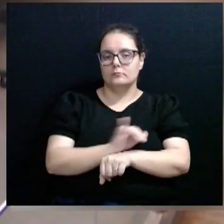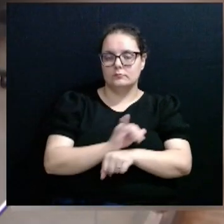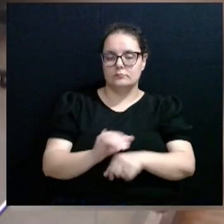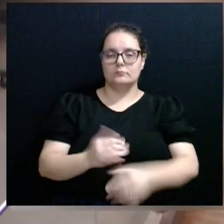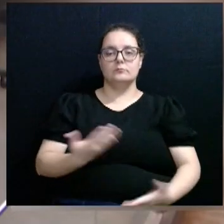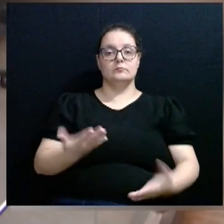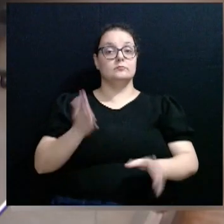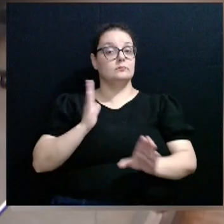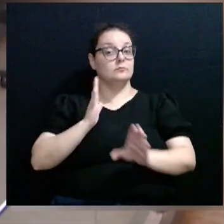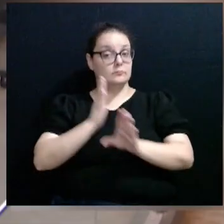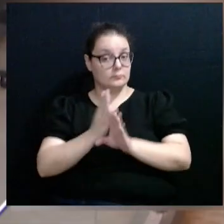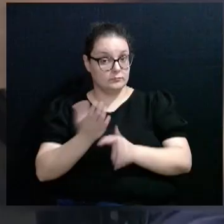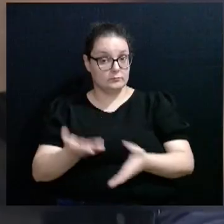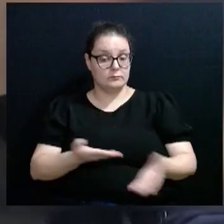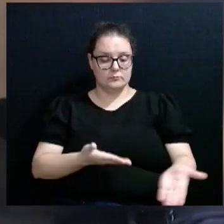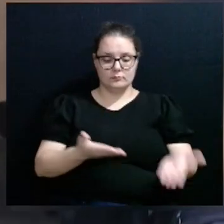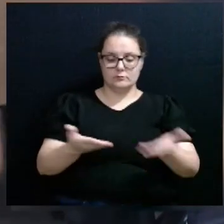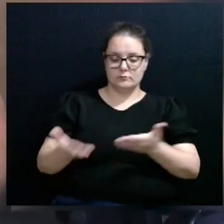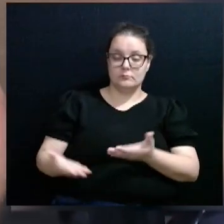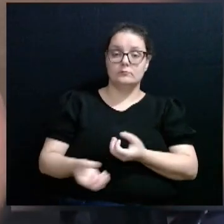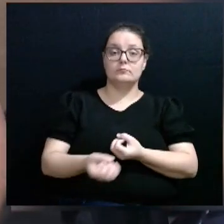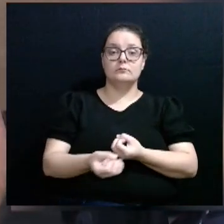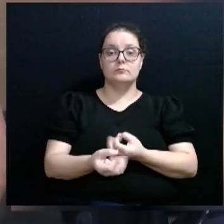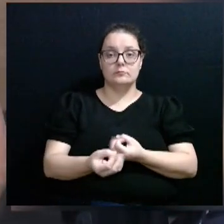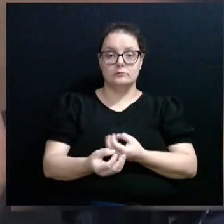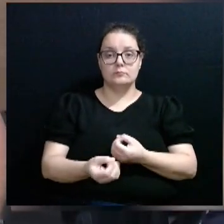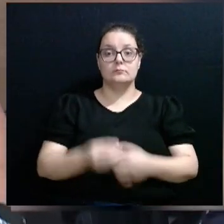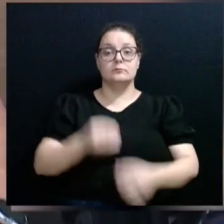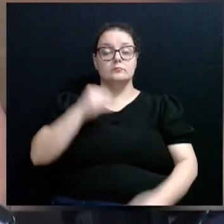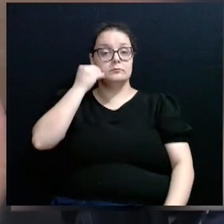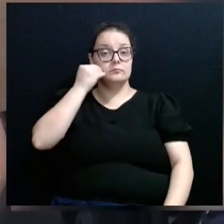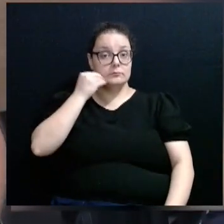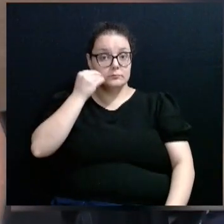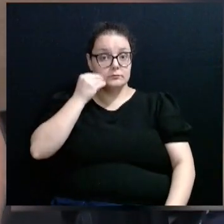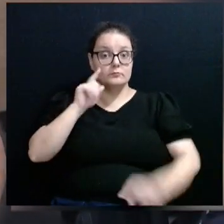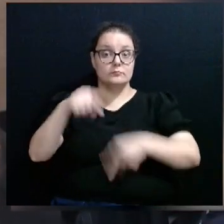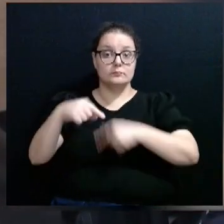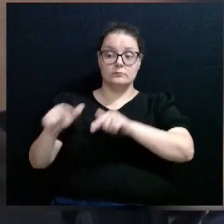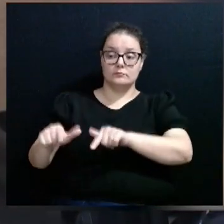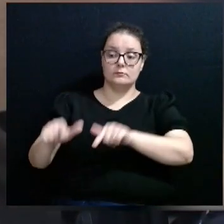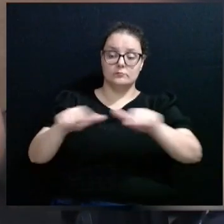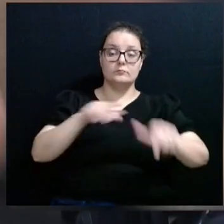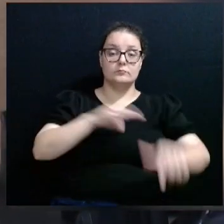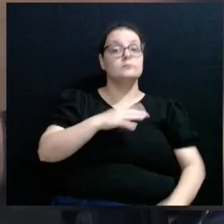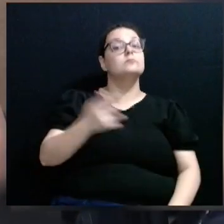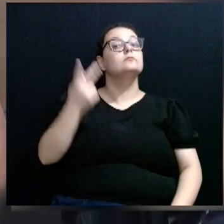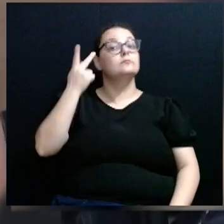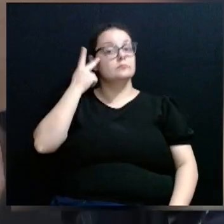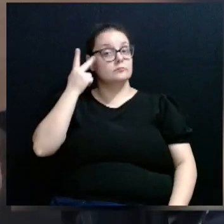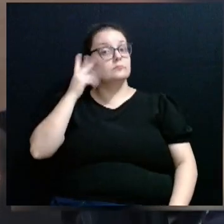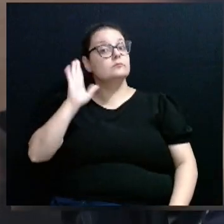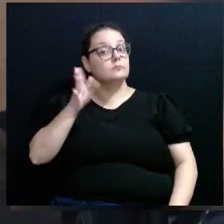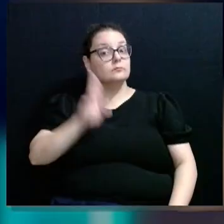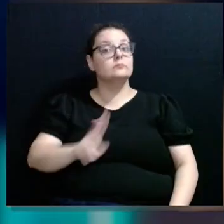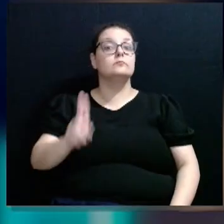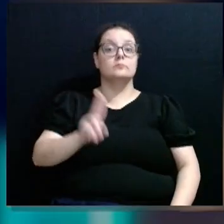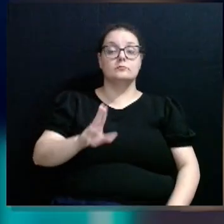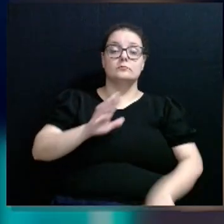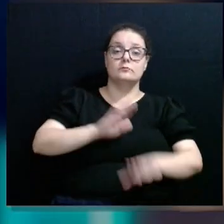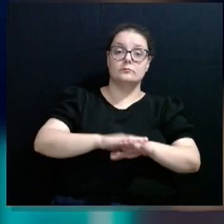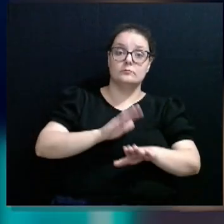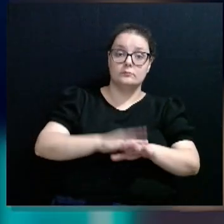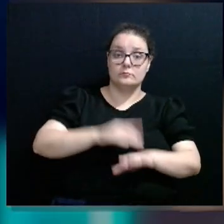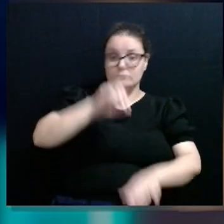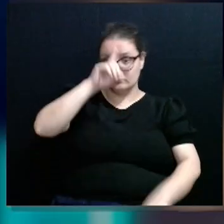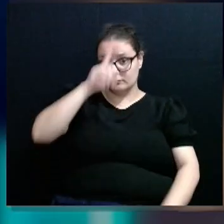foram apresentados dados e experiências de outros municípios paulistas que já implantaram a atividade delegada. A